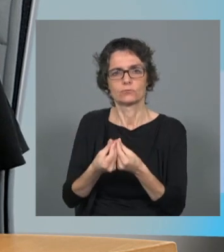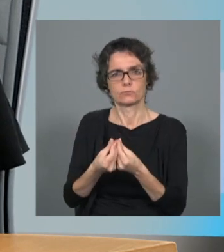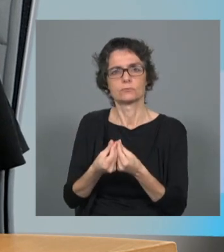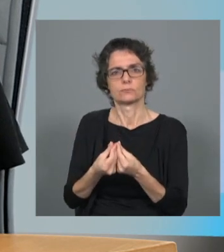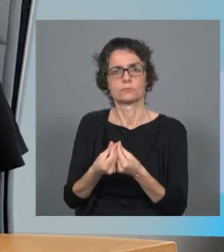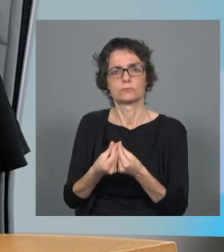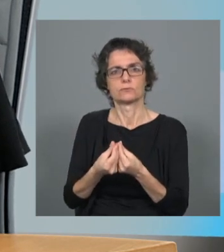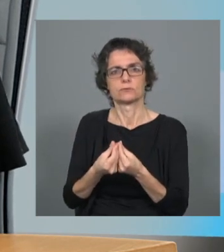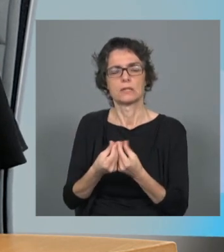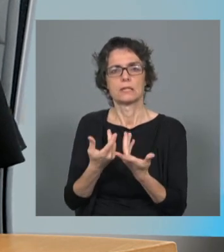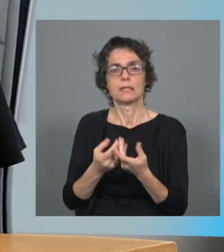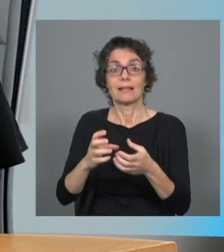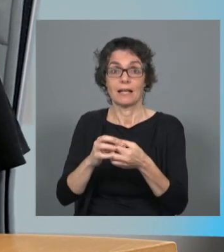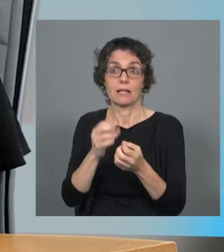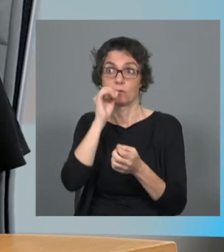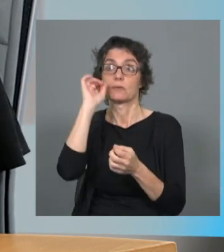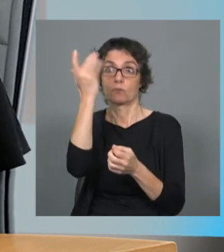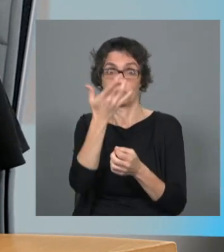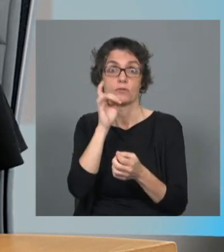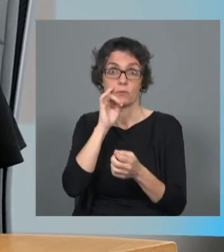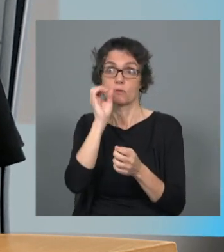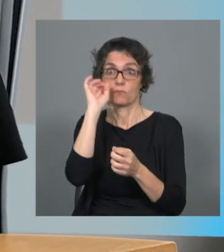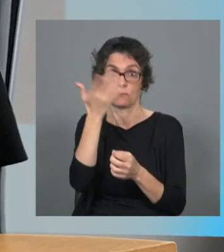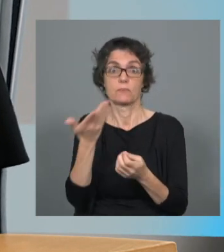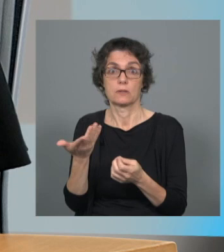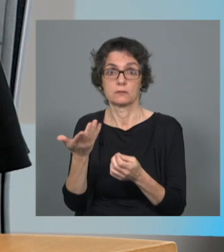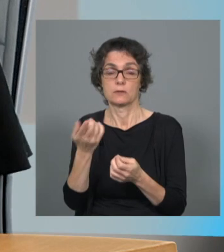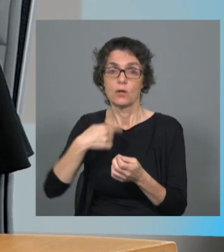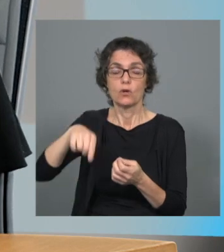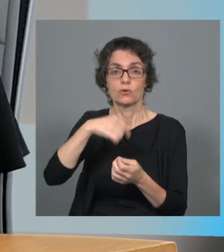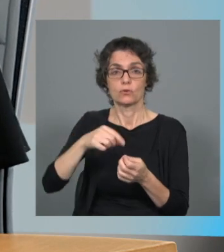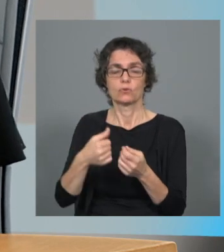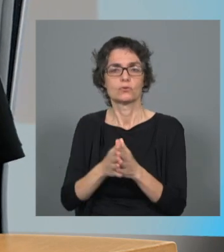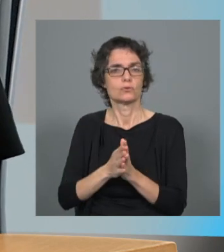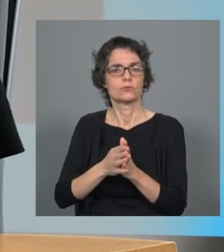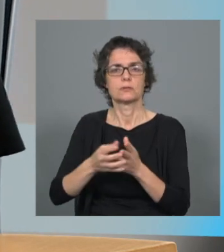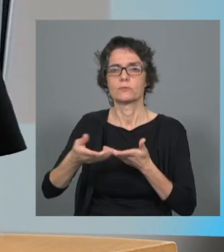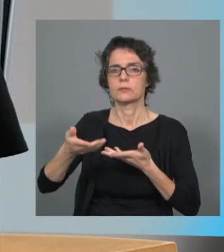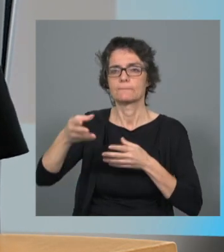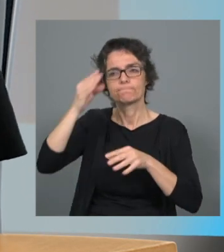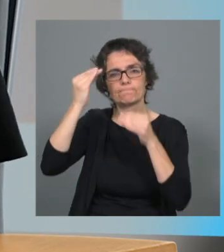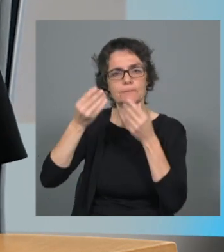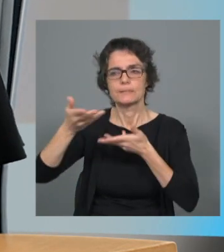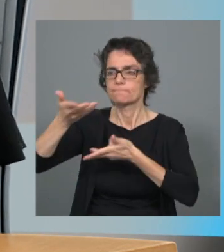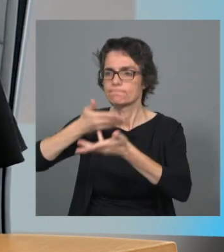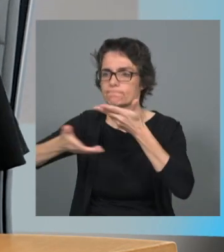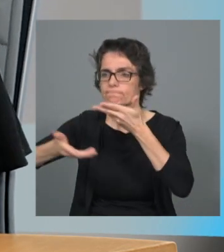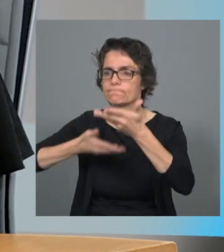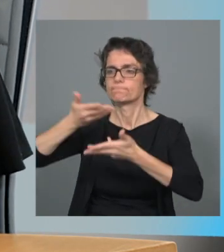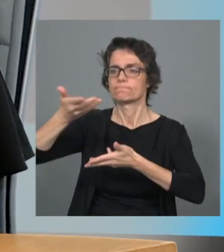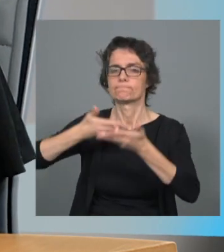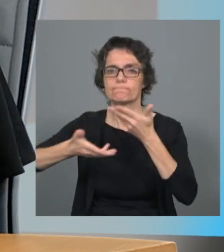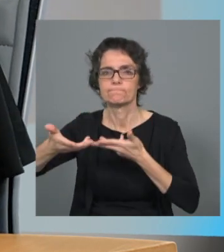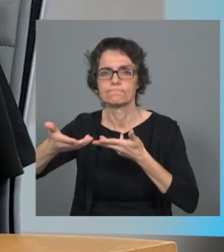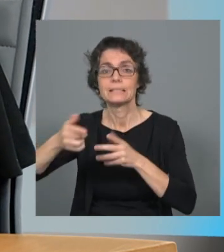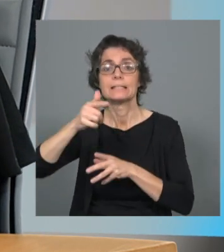da ecologia integral. E todos temos que aprender uns com os outros. Eu penso que para a Igreja